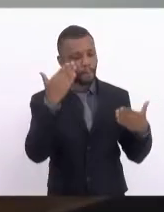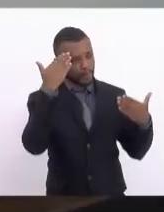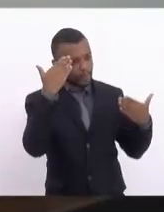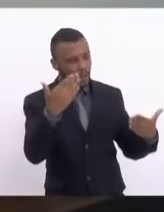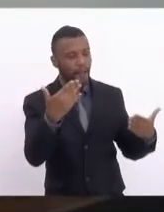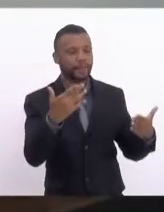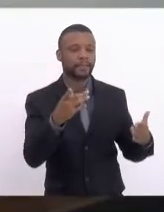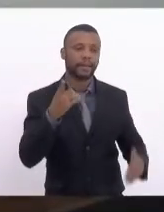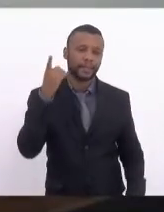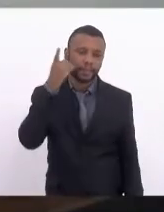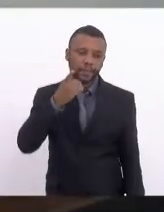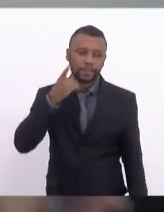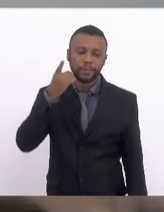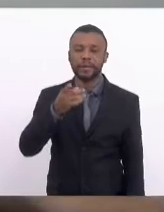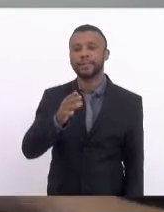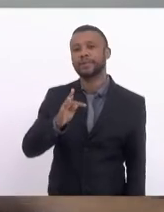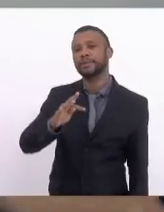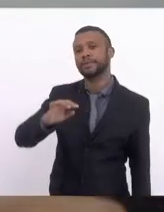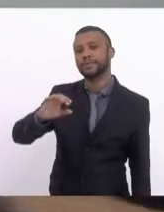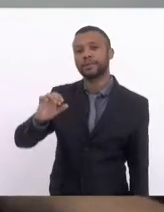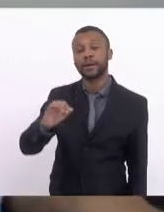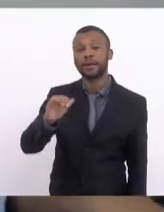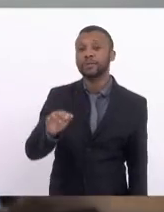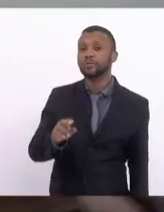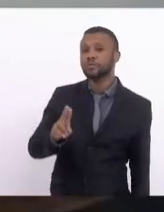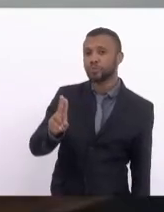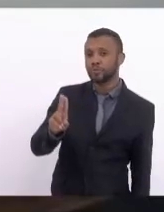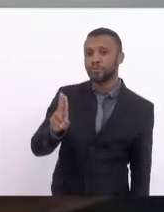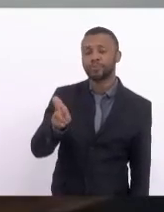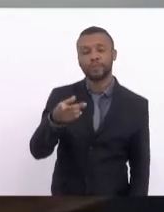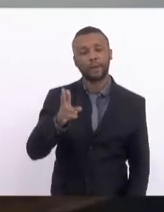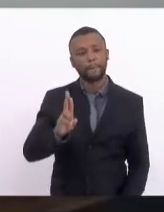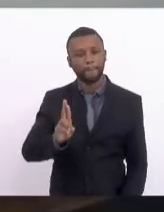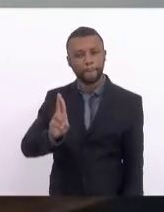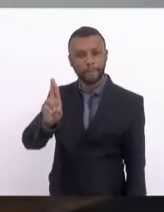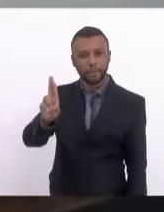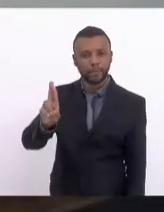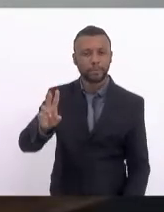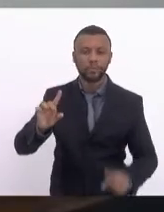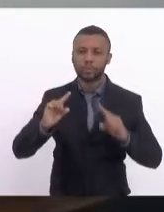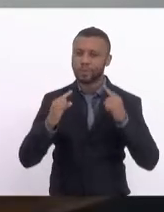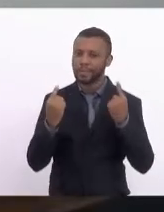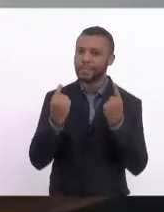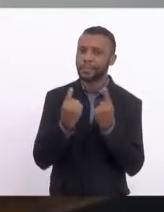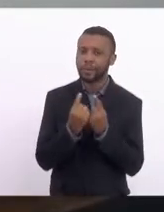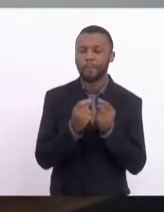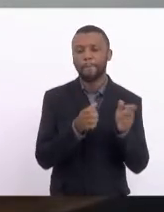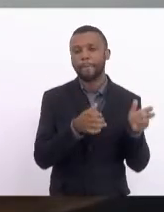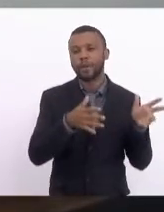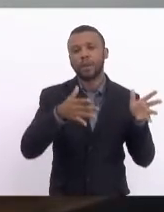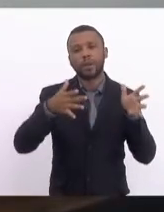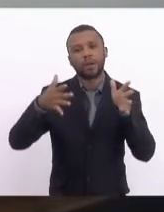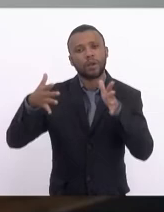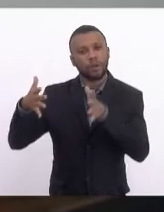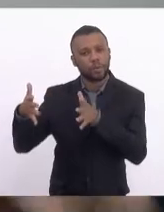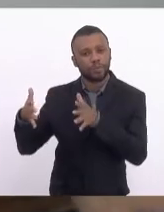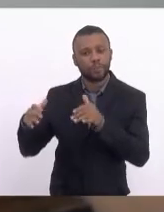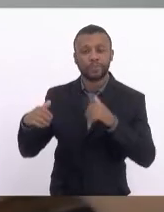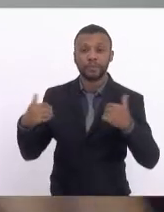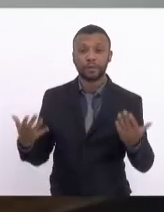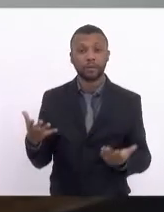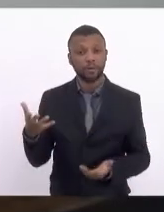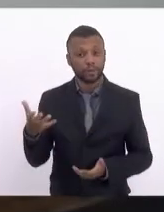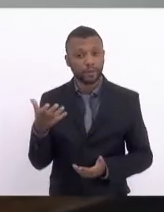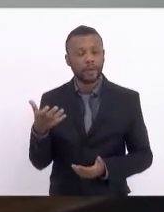mais uma vez esse expediente final, na verdade, hoje toda a sessão plenária. Eu quero fazer